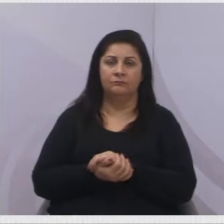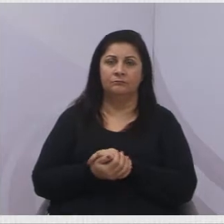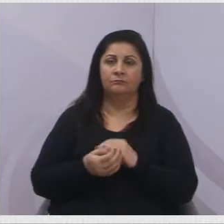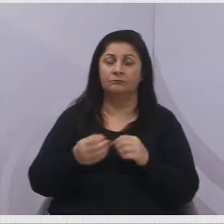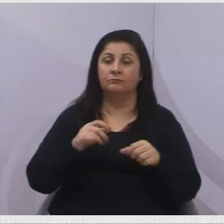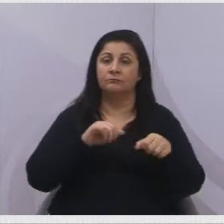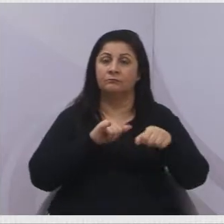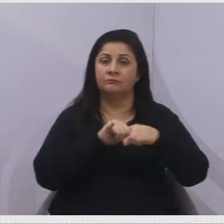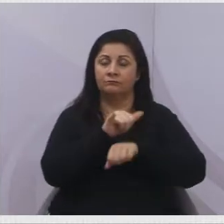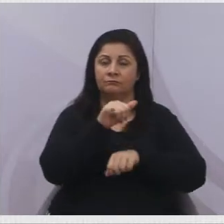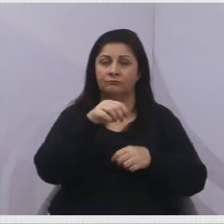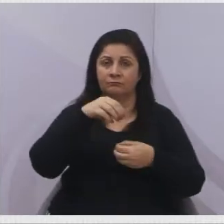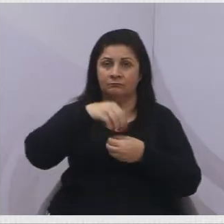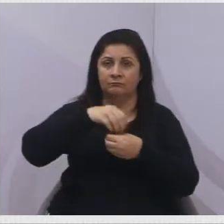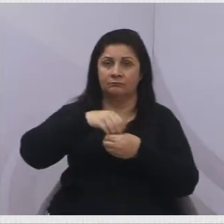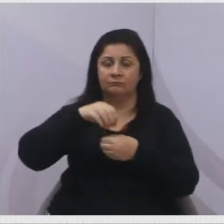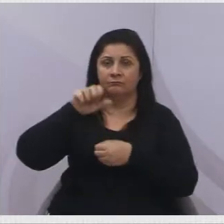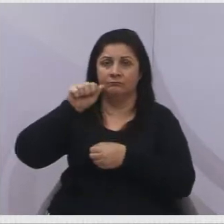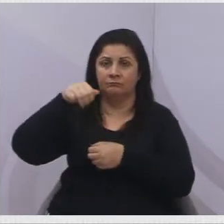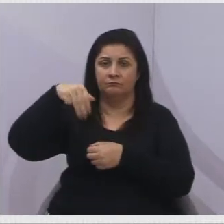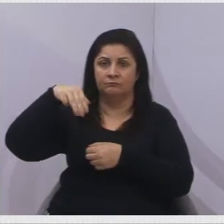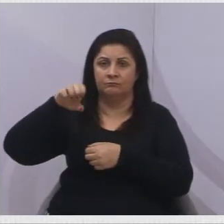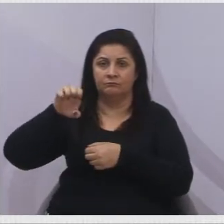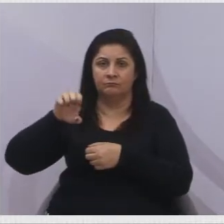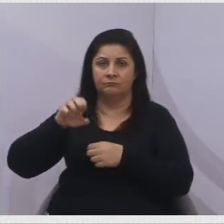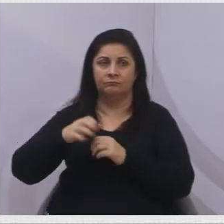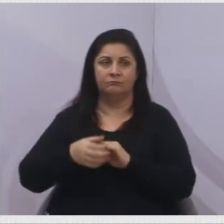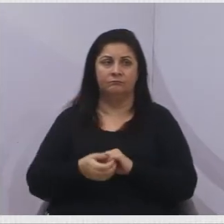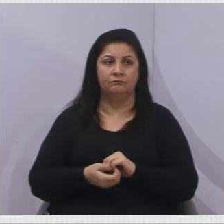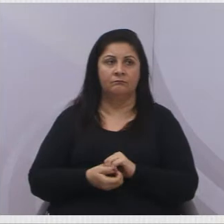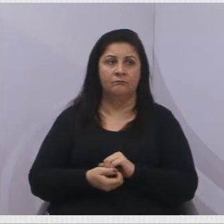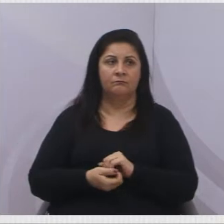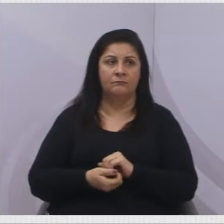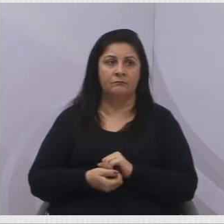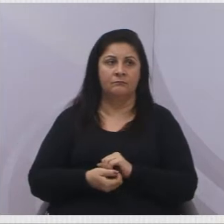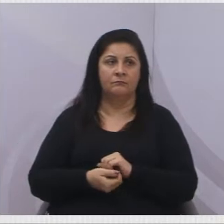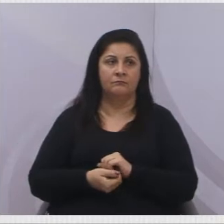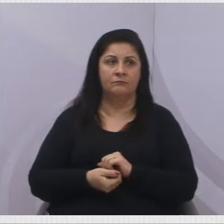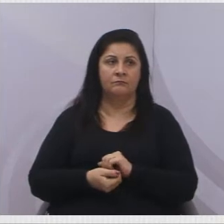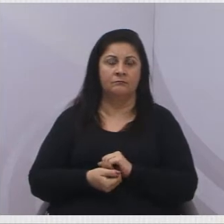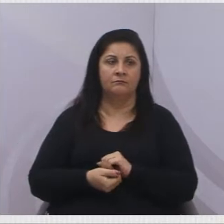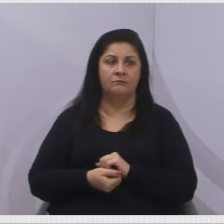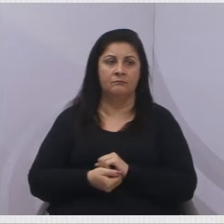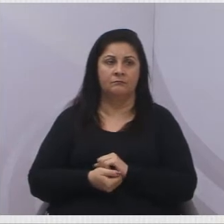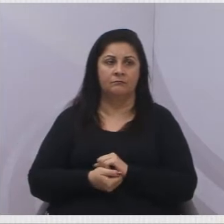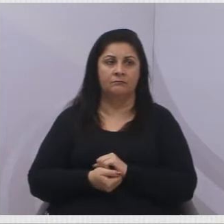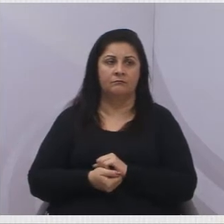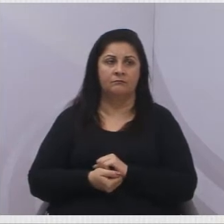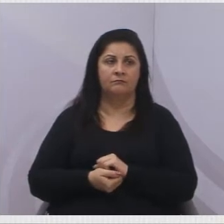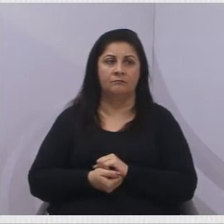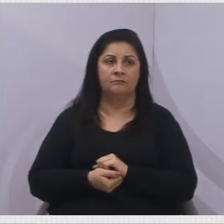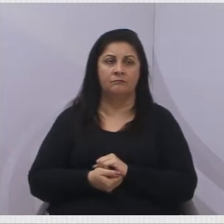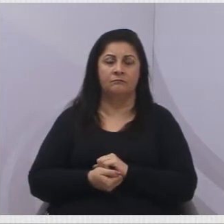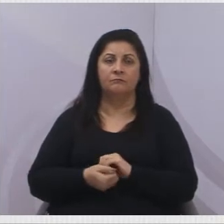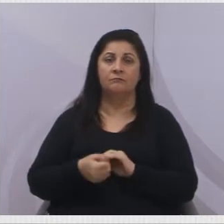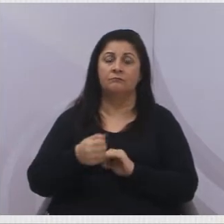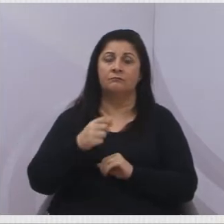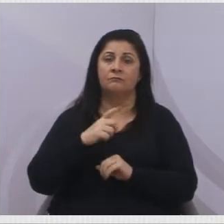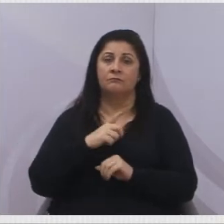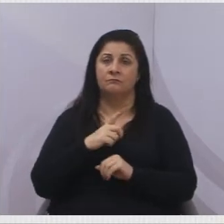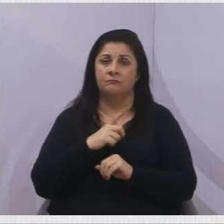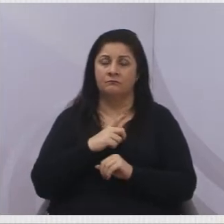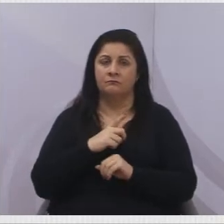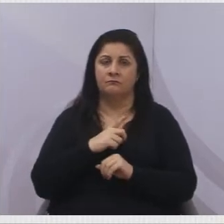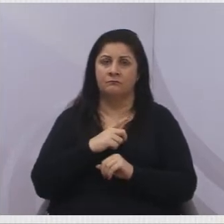com relação às outras cotas do Estado, que é o próximo, isso. Nós temos